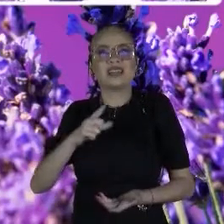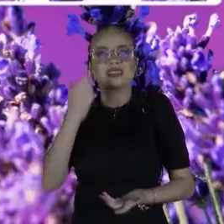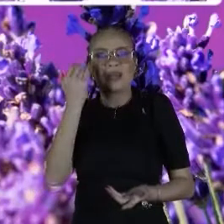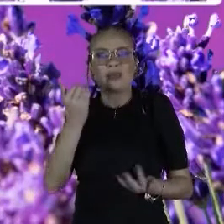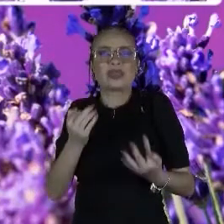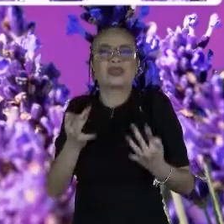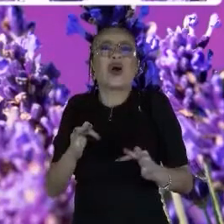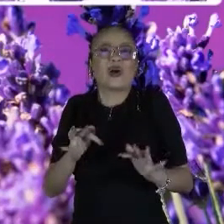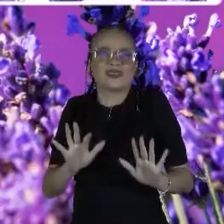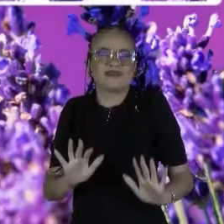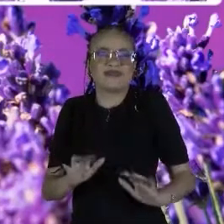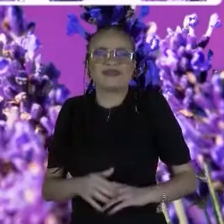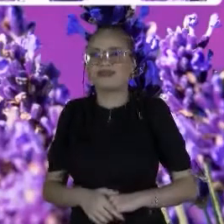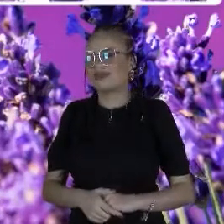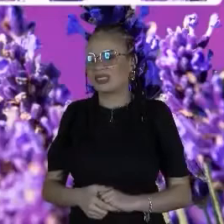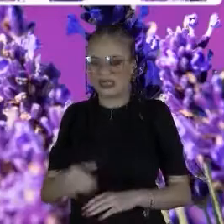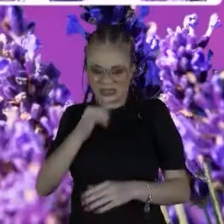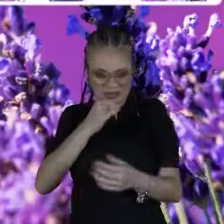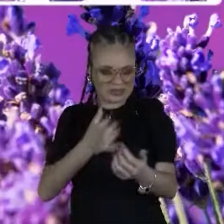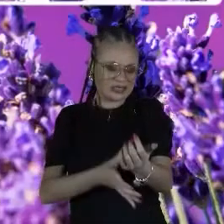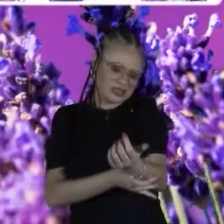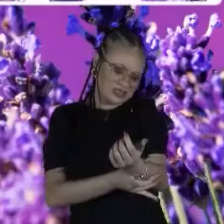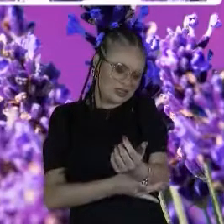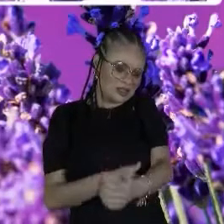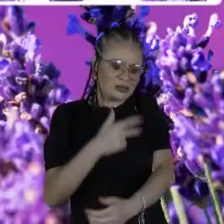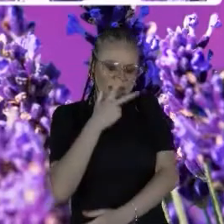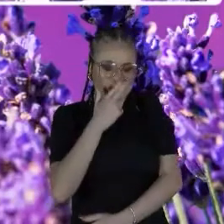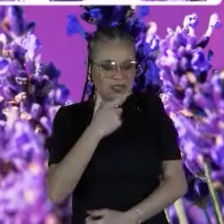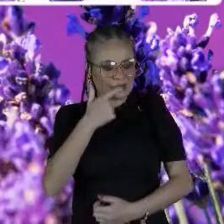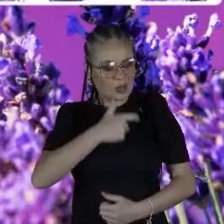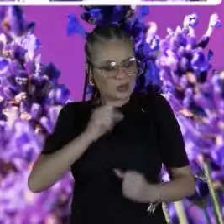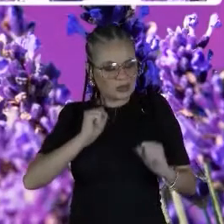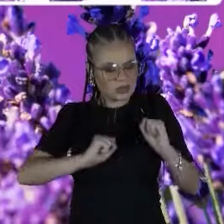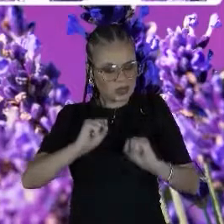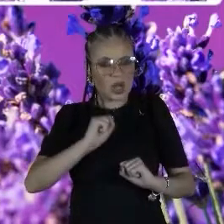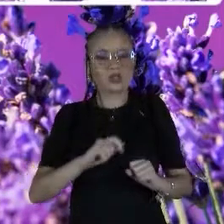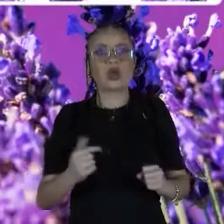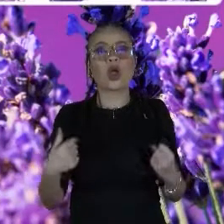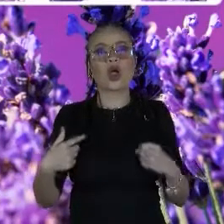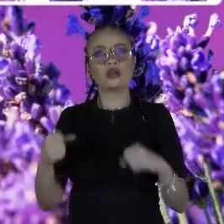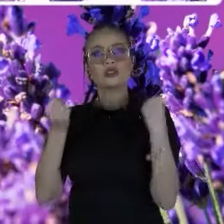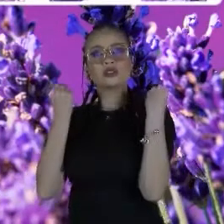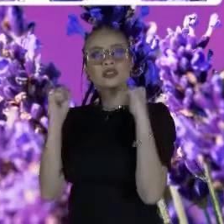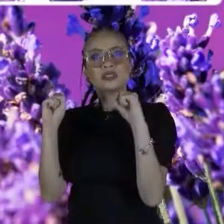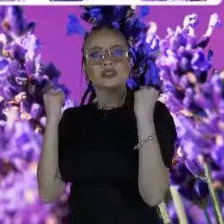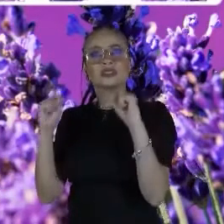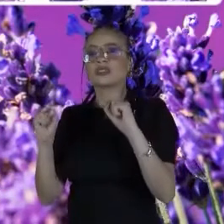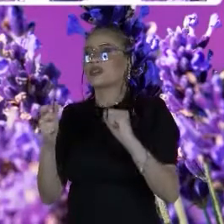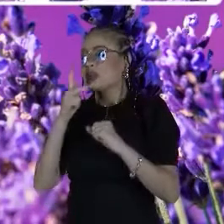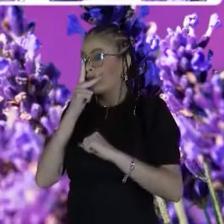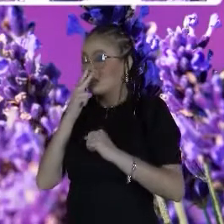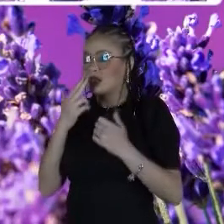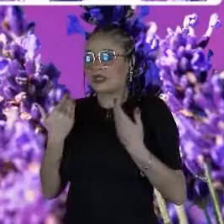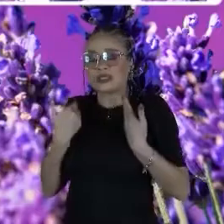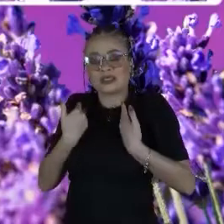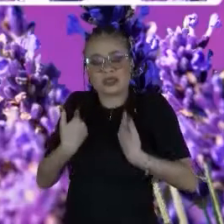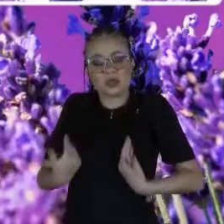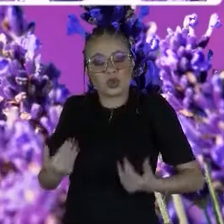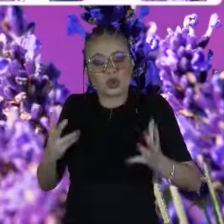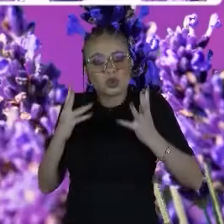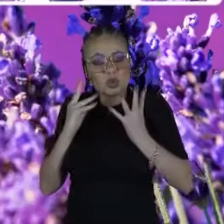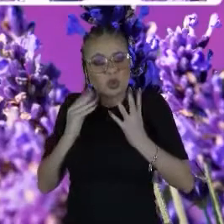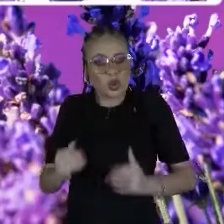sabe você tá com uma dor aqui assim extensão treinou foi forte demais a gente viu ele